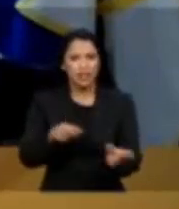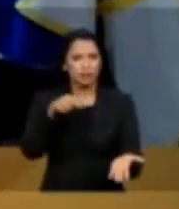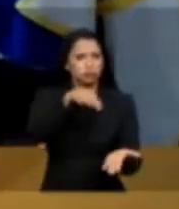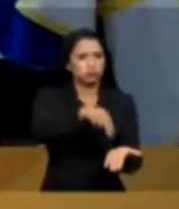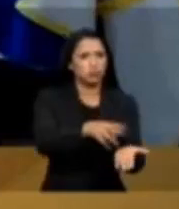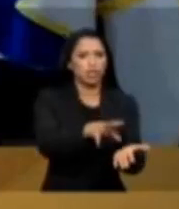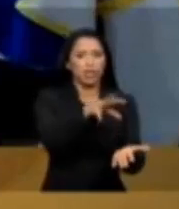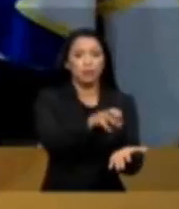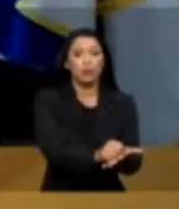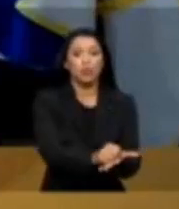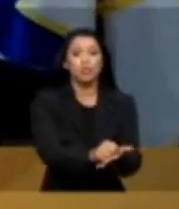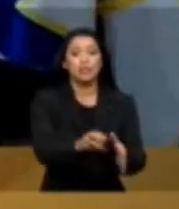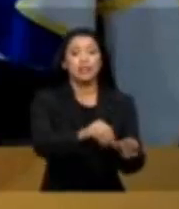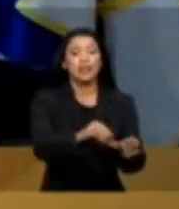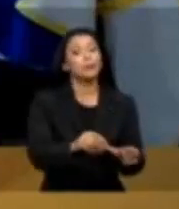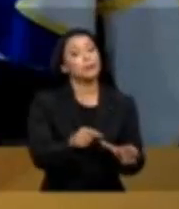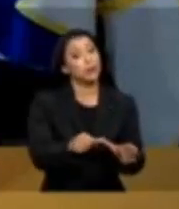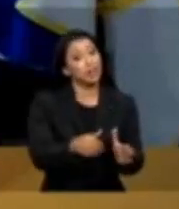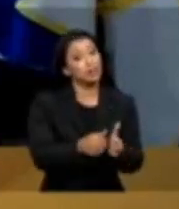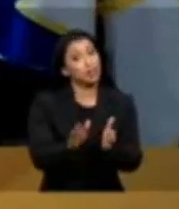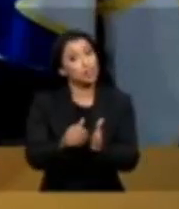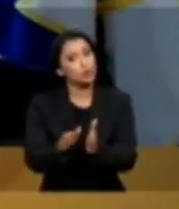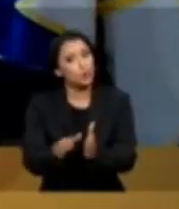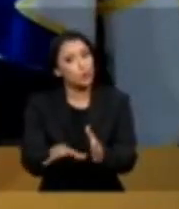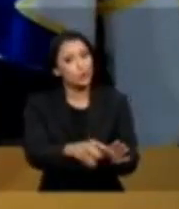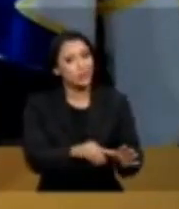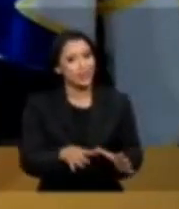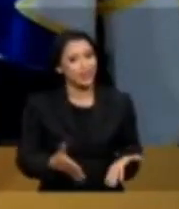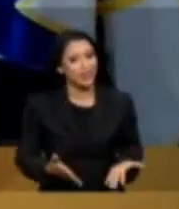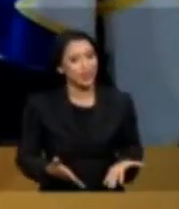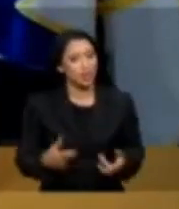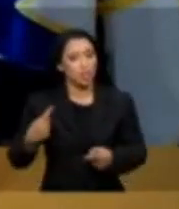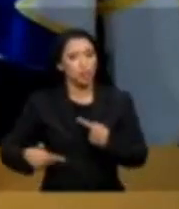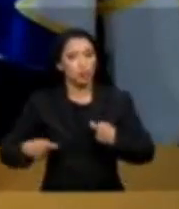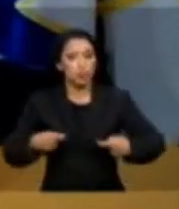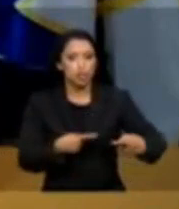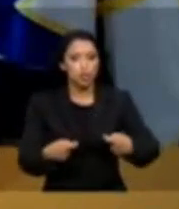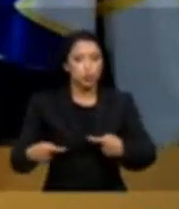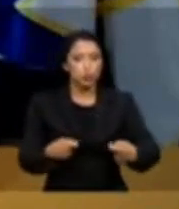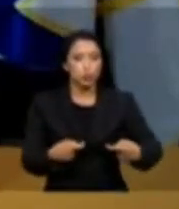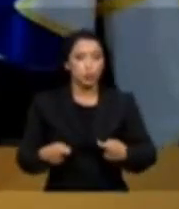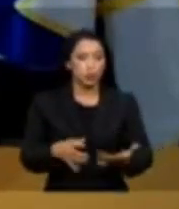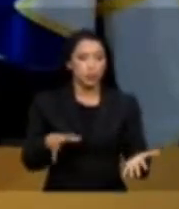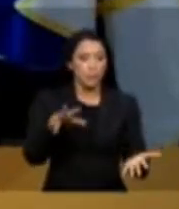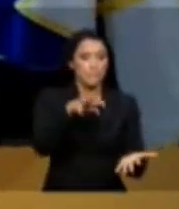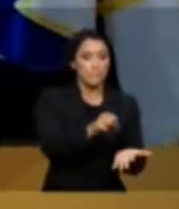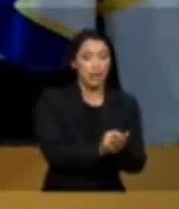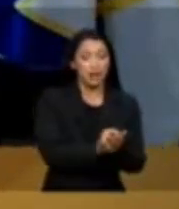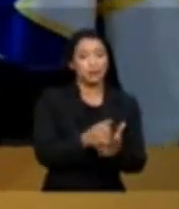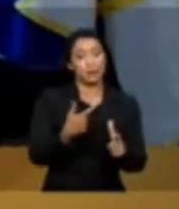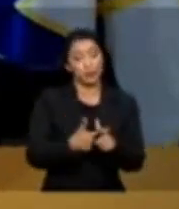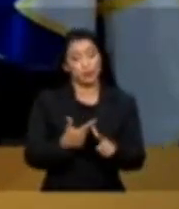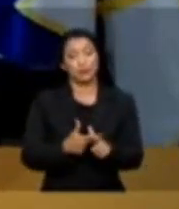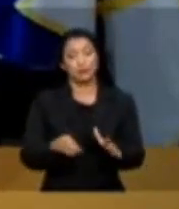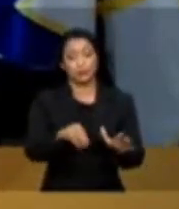terras, exatamente porque haviam sido delas expulsos em disputas possessórias e conflitos agrários.